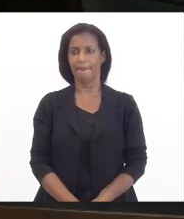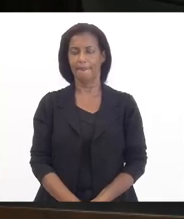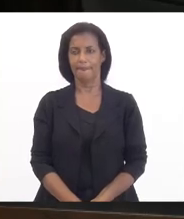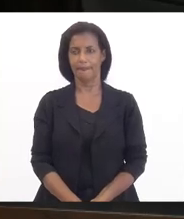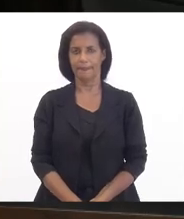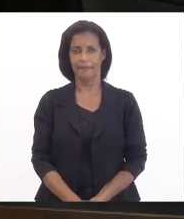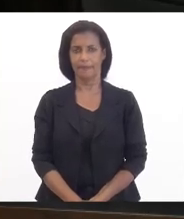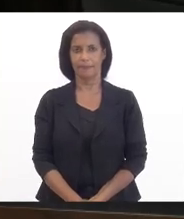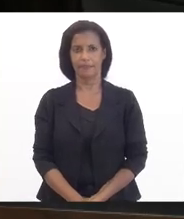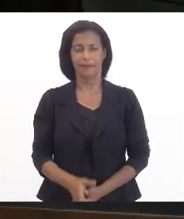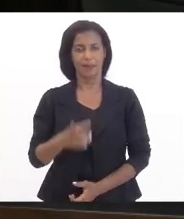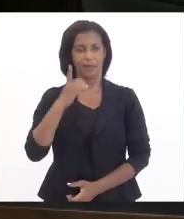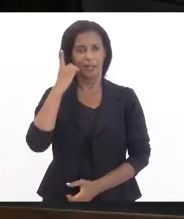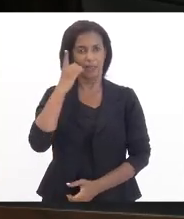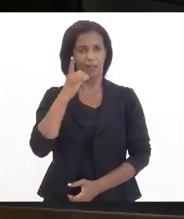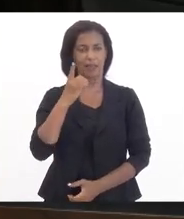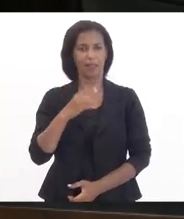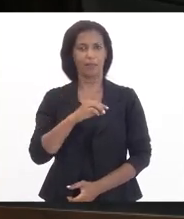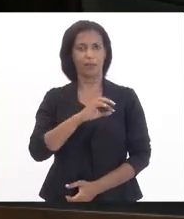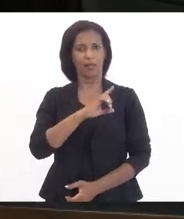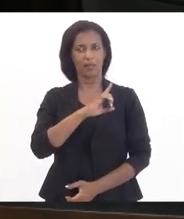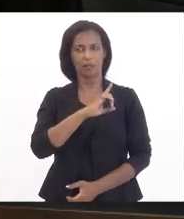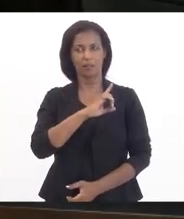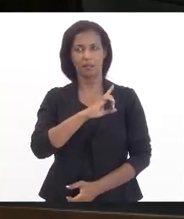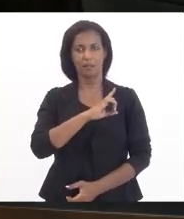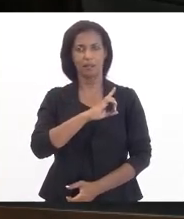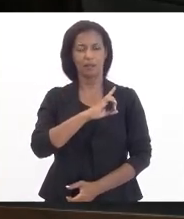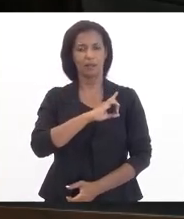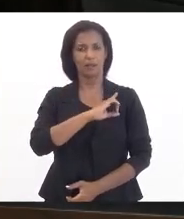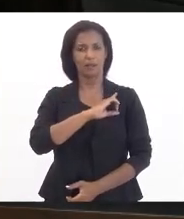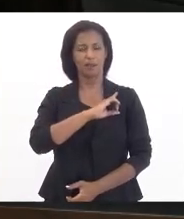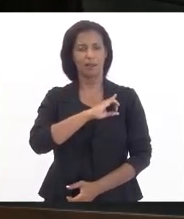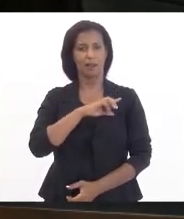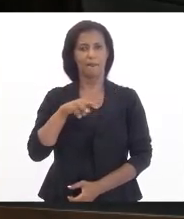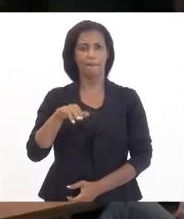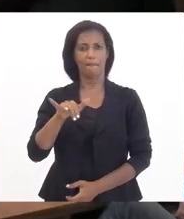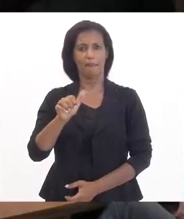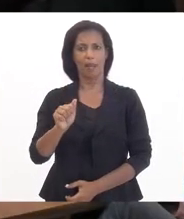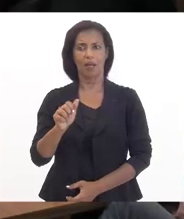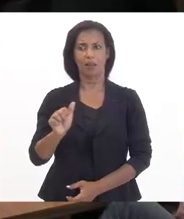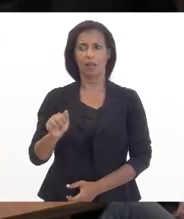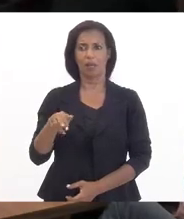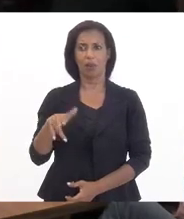Convidar a deputada Marta, deputado Carlos Augusto, para estarem aqui conosco também.